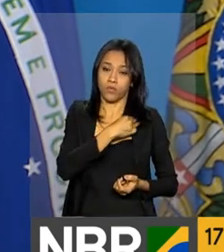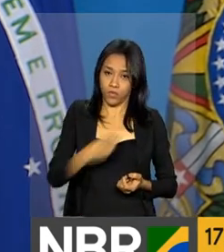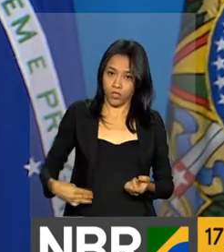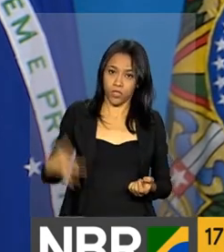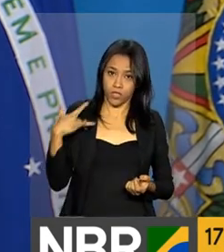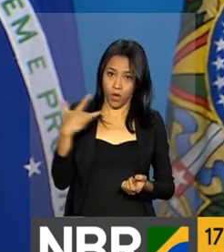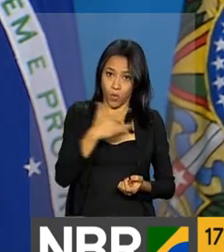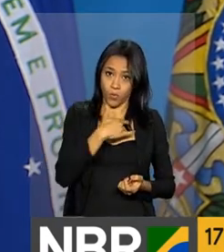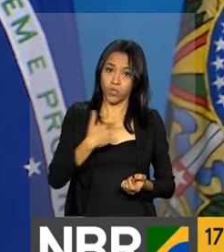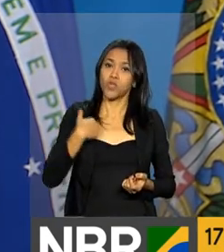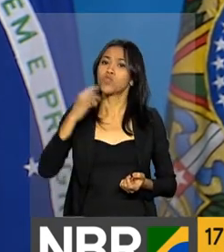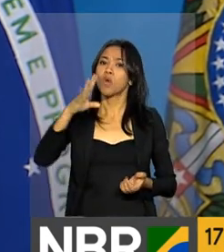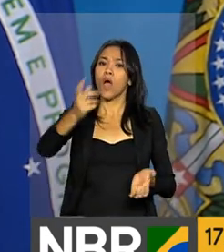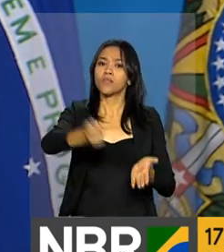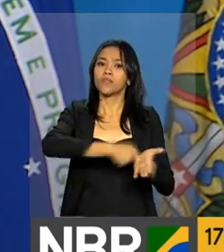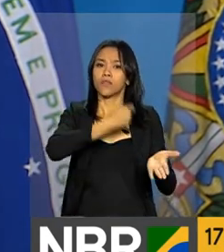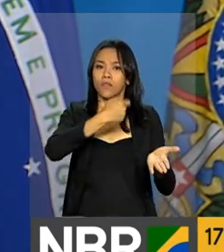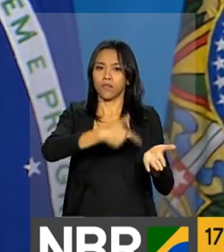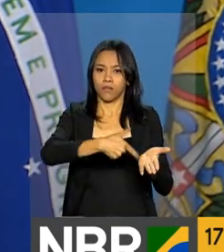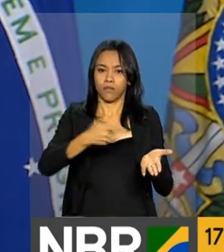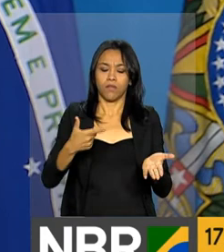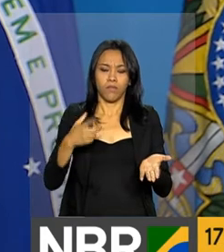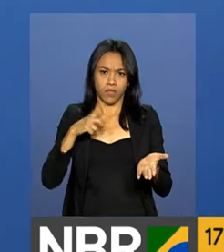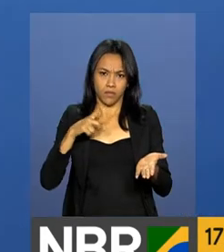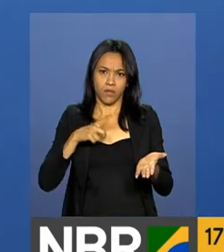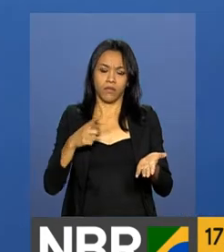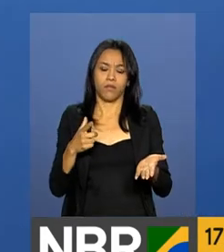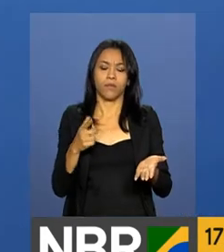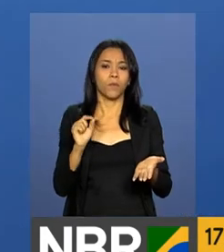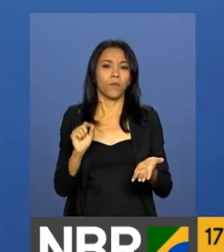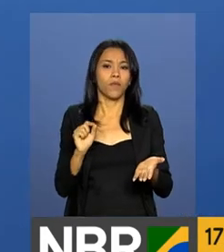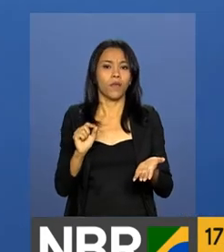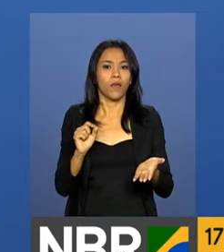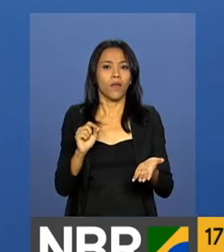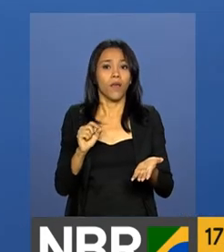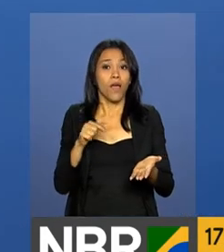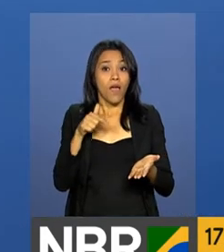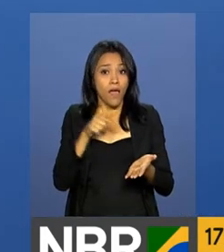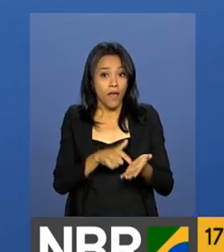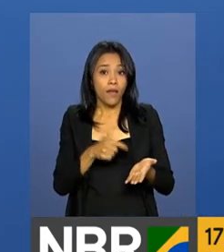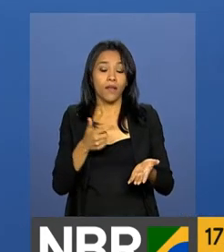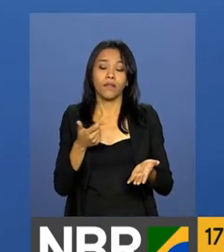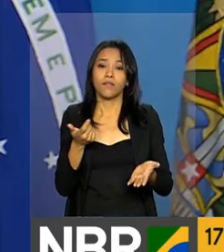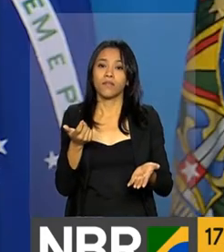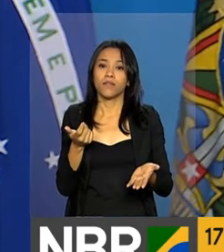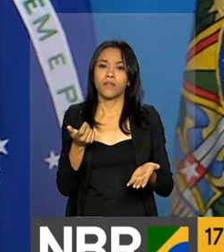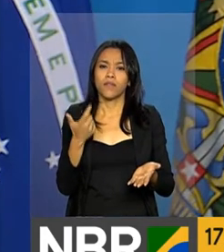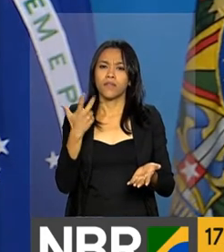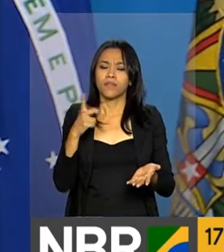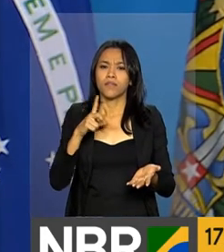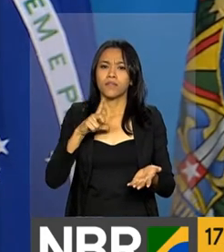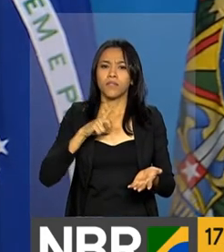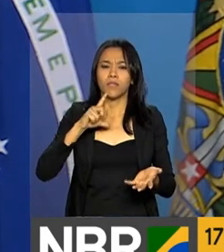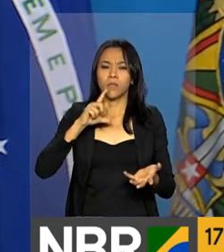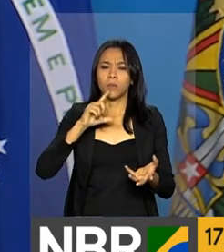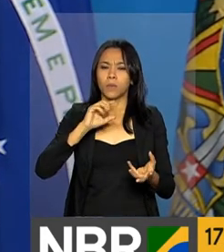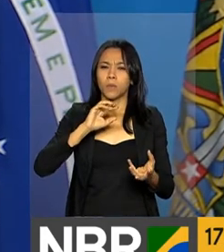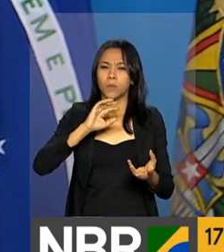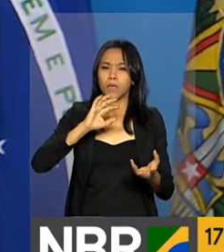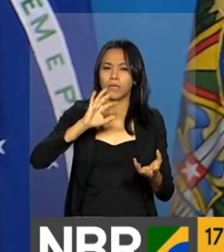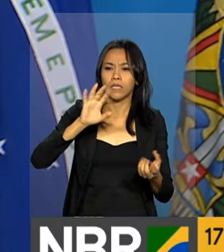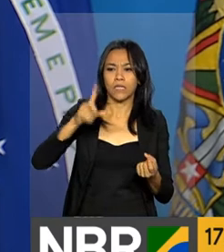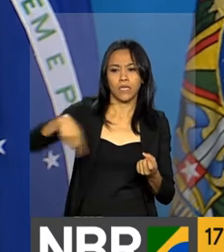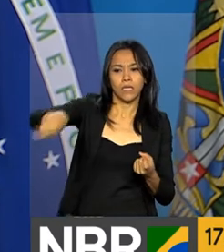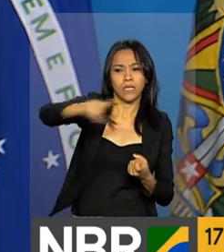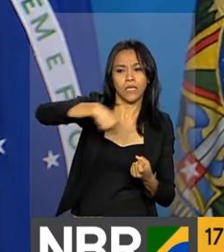a homenagem, mas ela foi muito adequada, porque ela faz uma amálgama, né? Uma mistura de